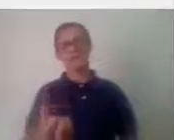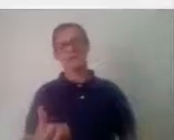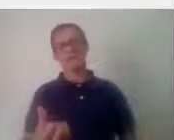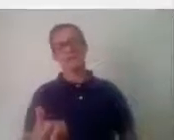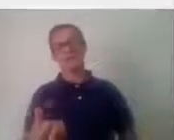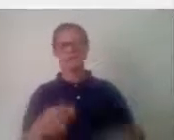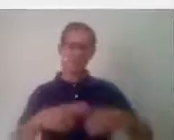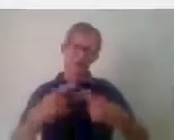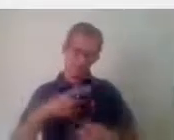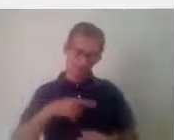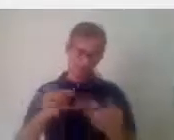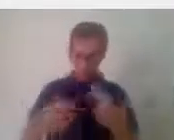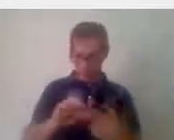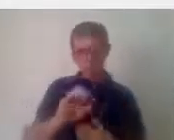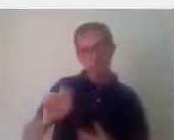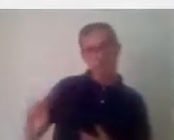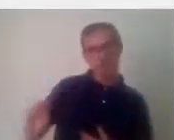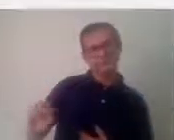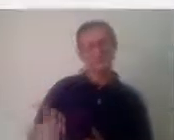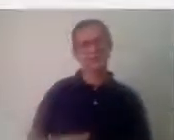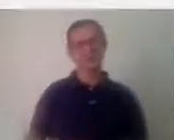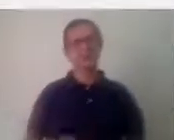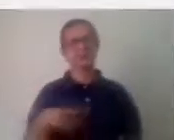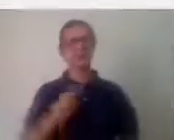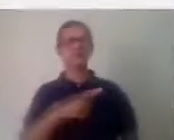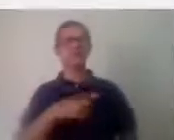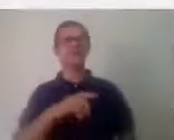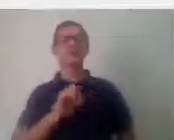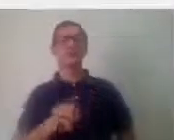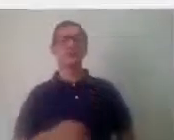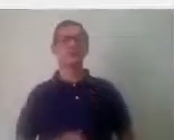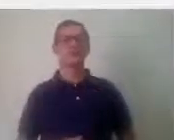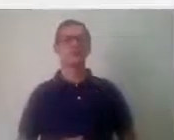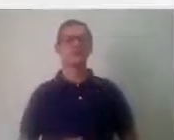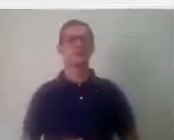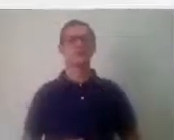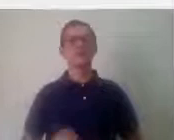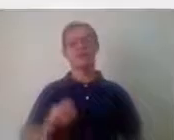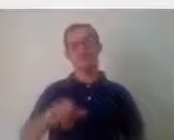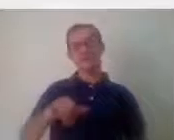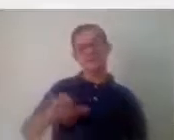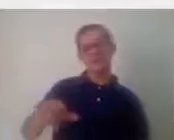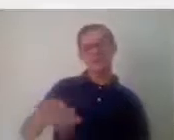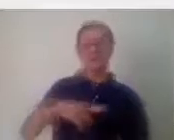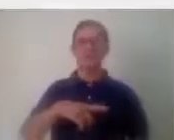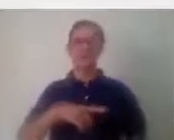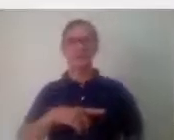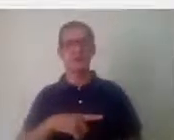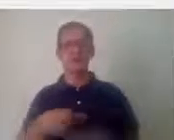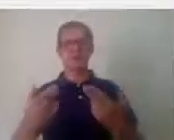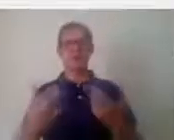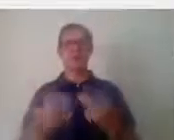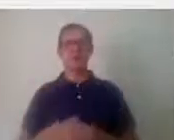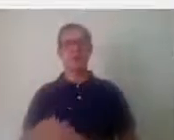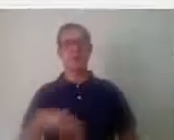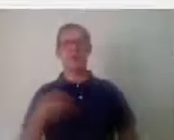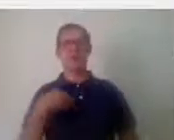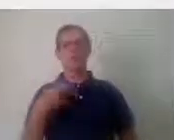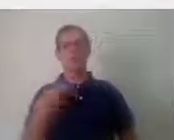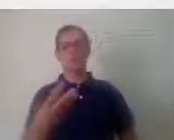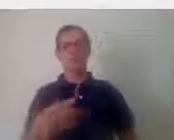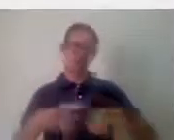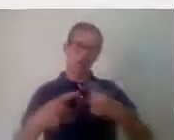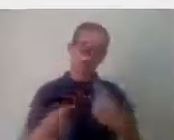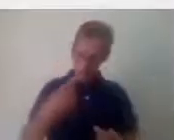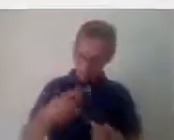E isso tem que ser igual a zero. A gente tira o quê? Que y tem que ser igual a 3.